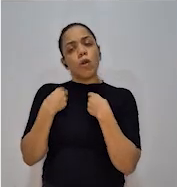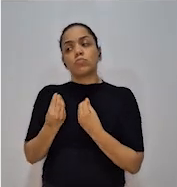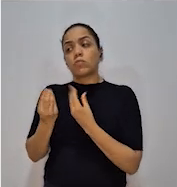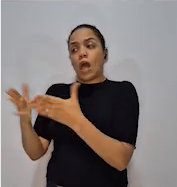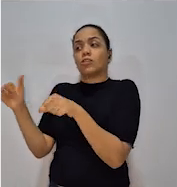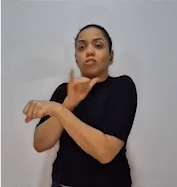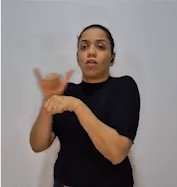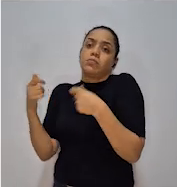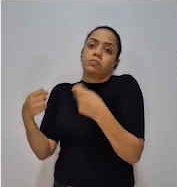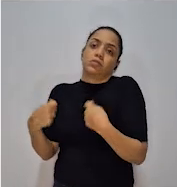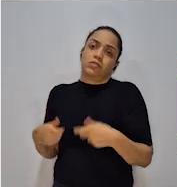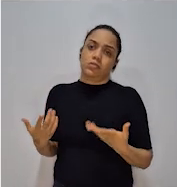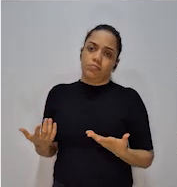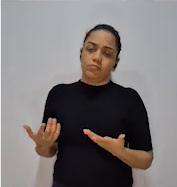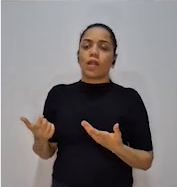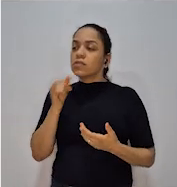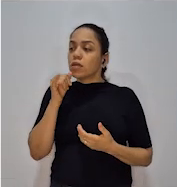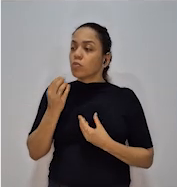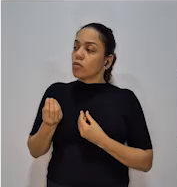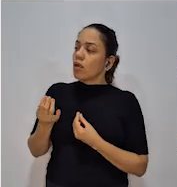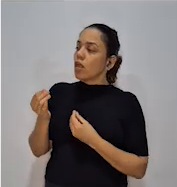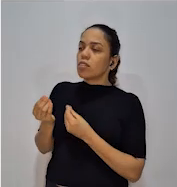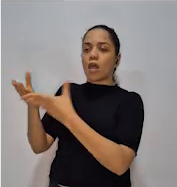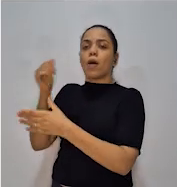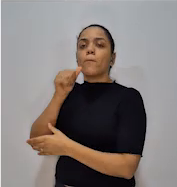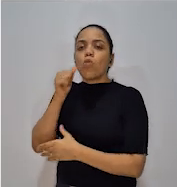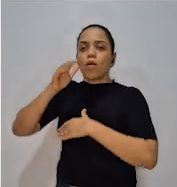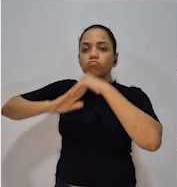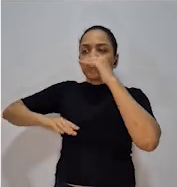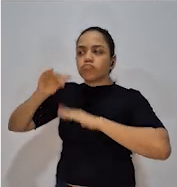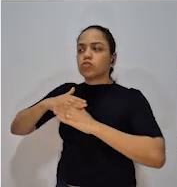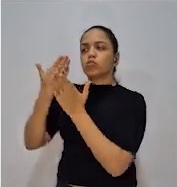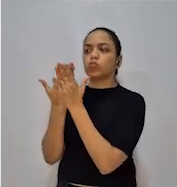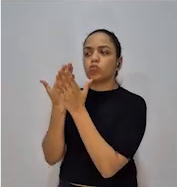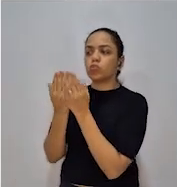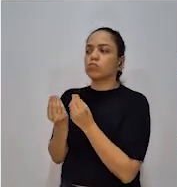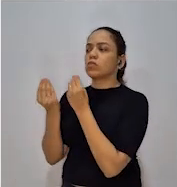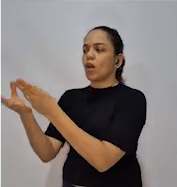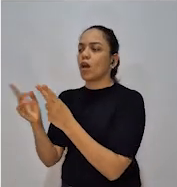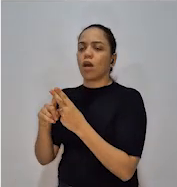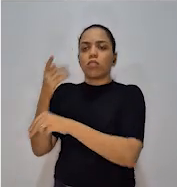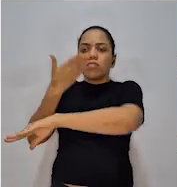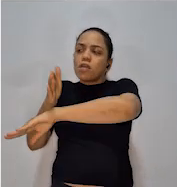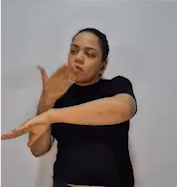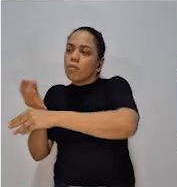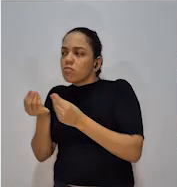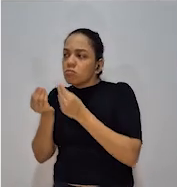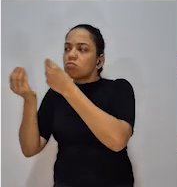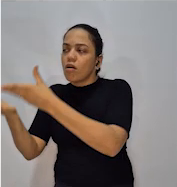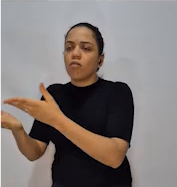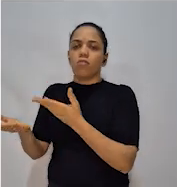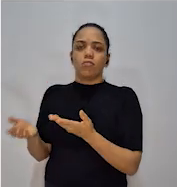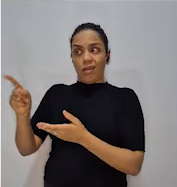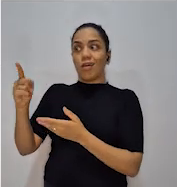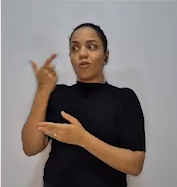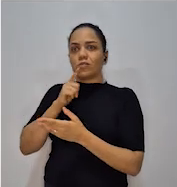posição de liderança, eu vou capacitá-las. Se eu quero que elas tenham oportunidade em áreas técnicas, eu vou dar treinamentos e também